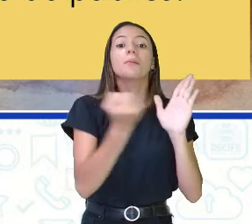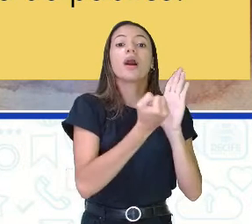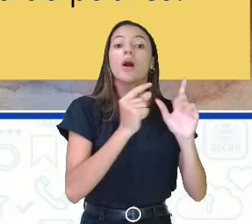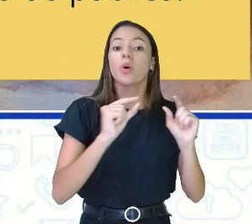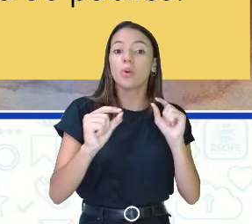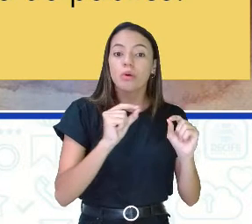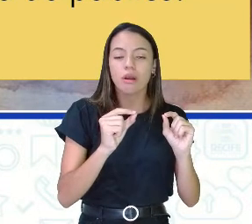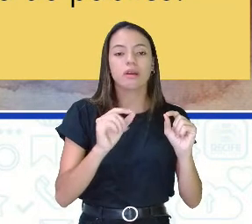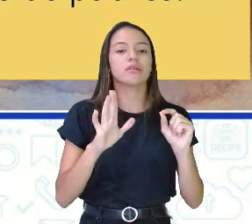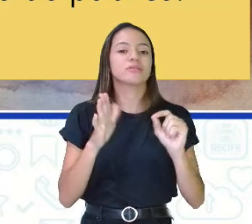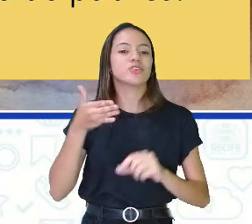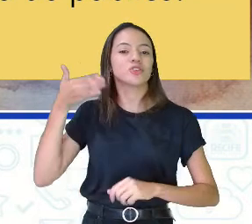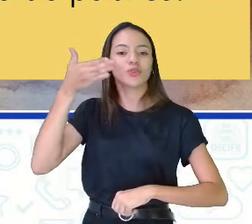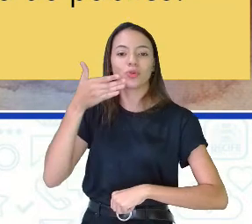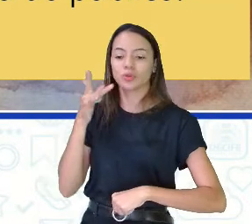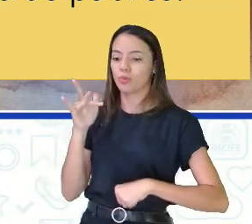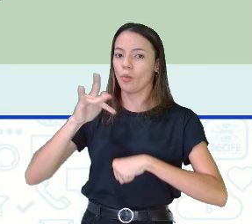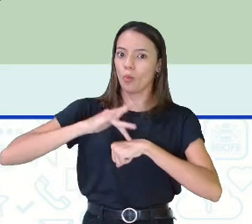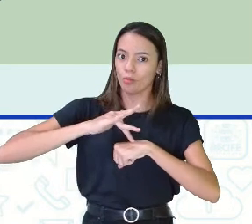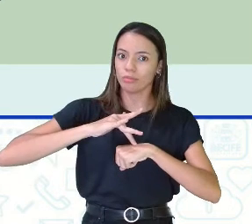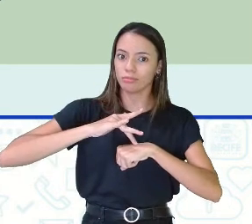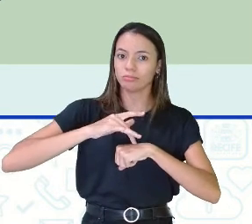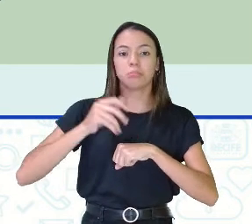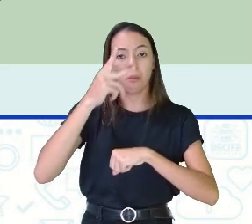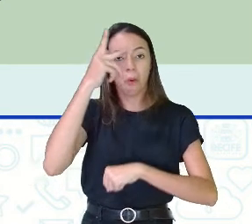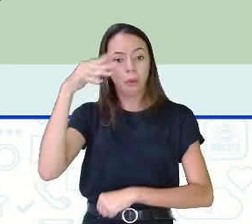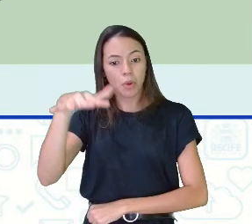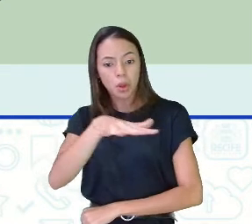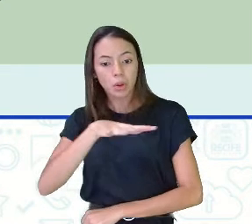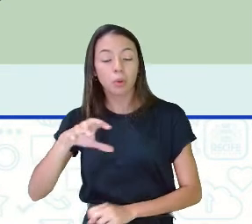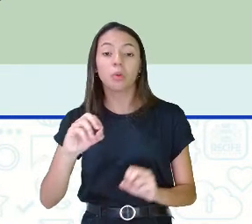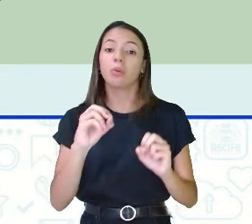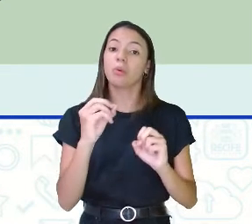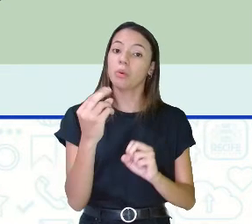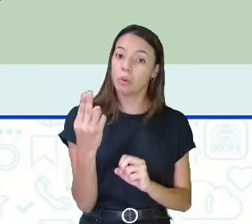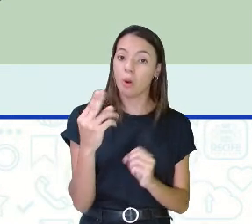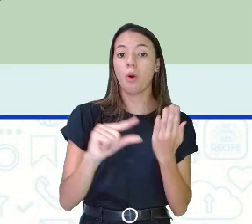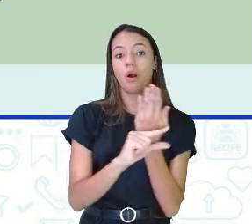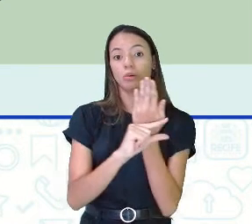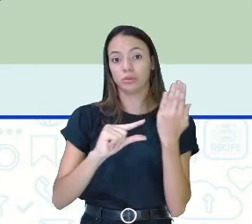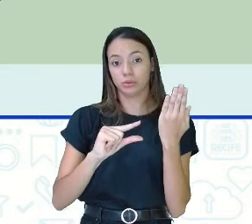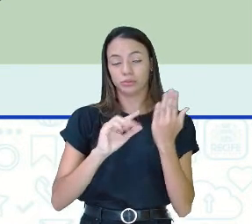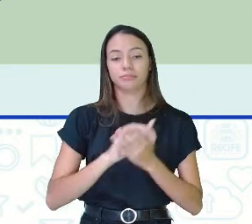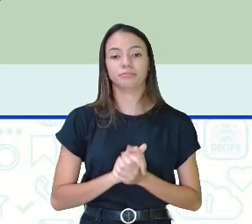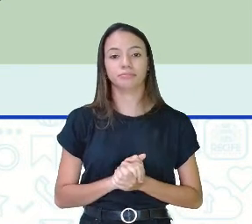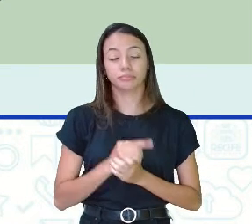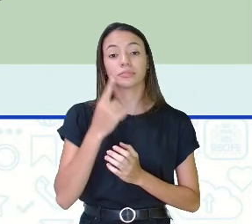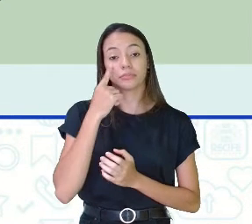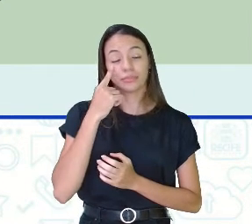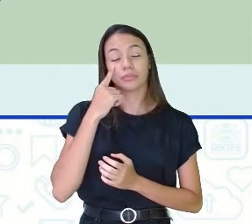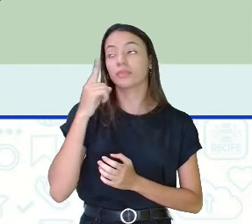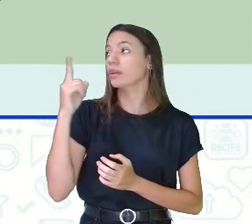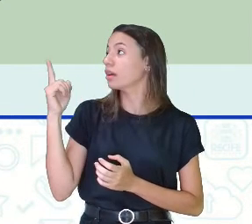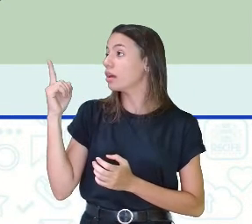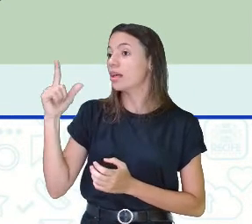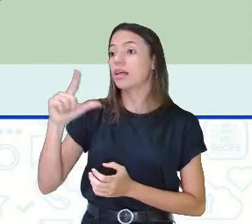para o público, tá? Ou para o autor. A gente tem a ironia da situação, que é como aquela ironia que